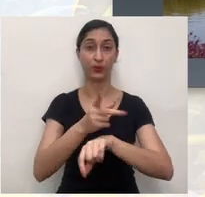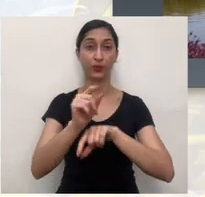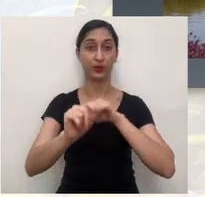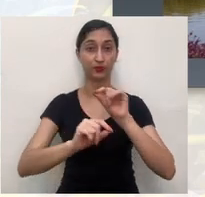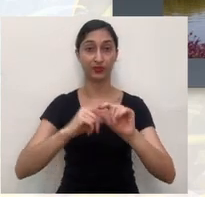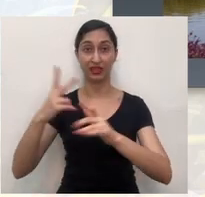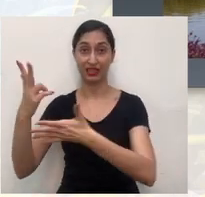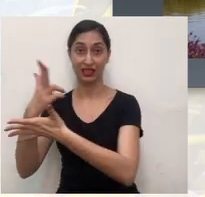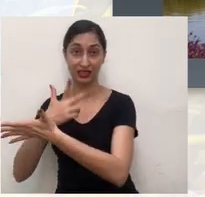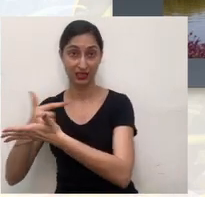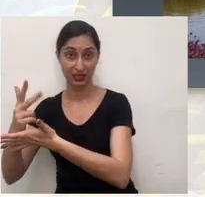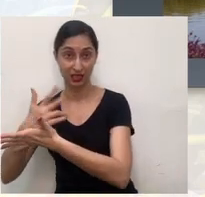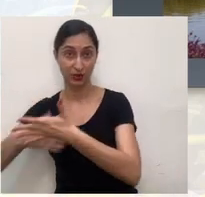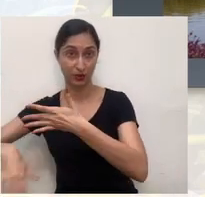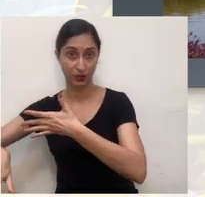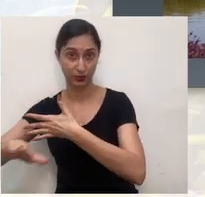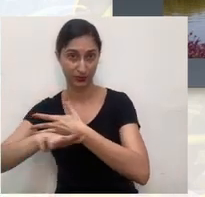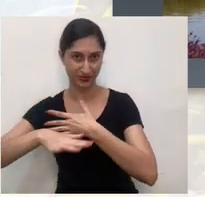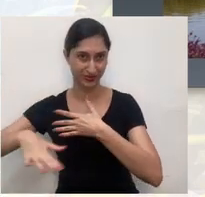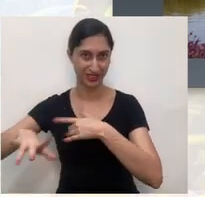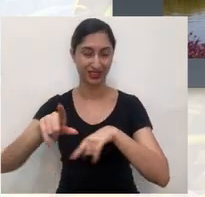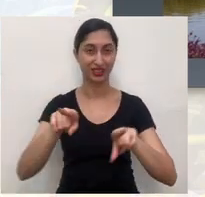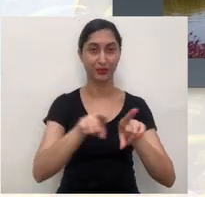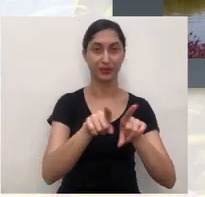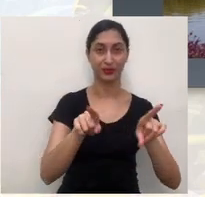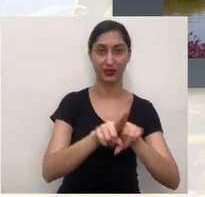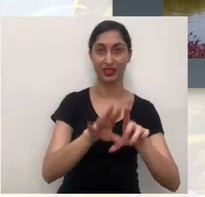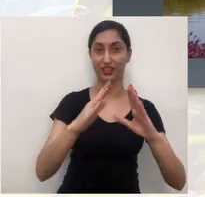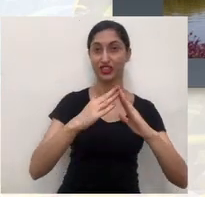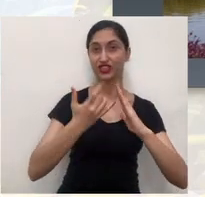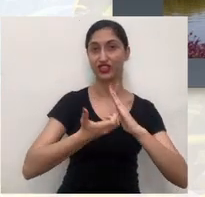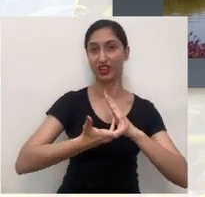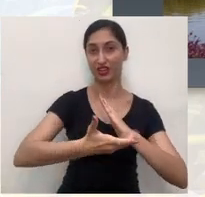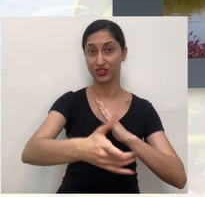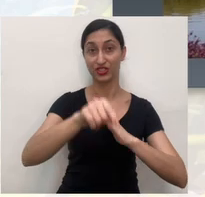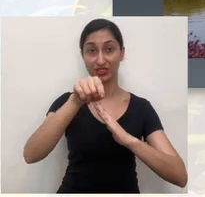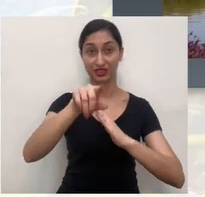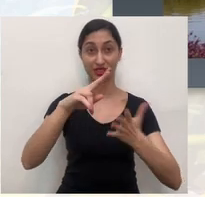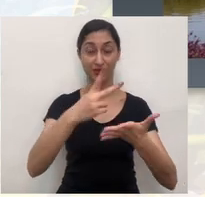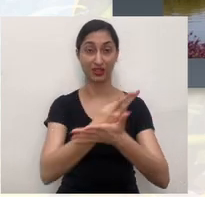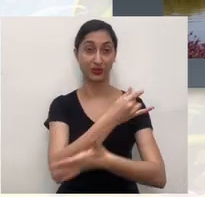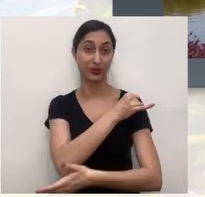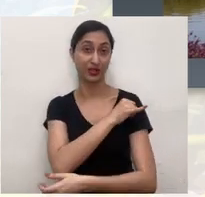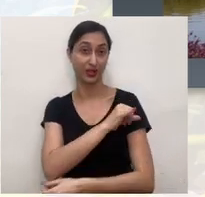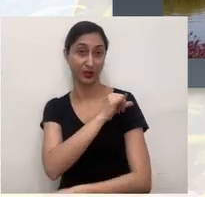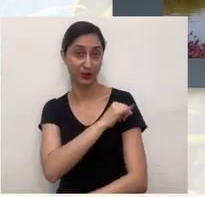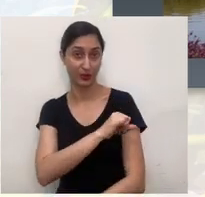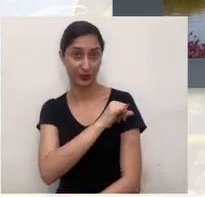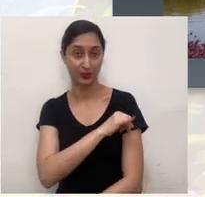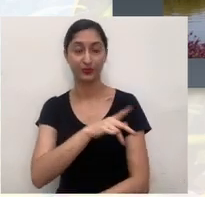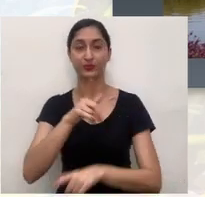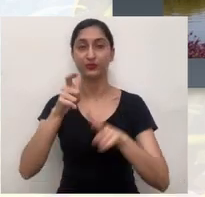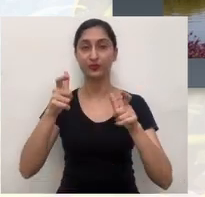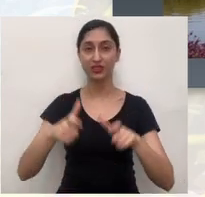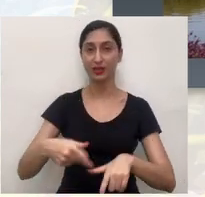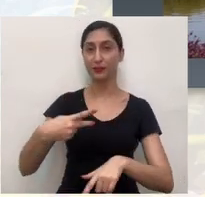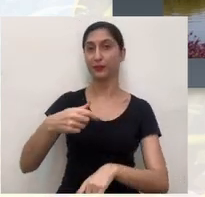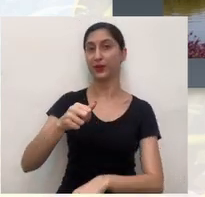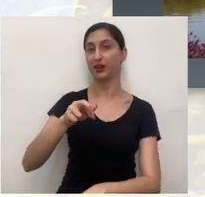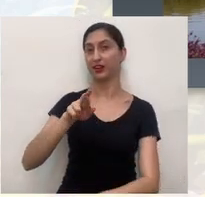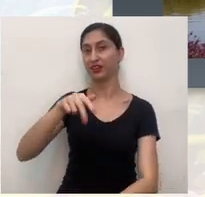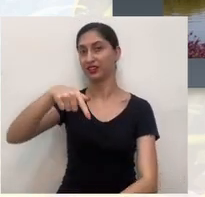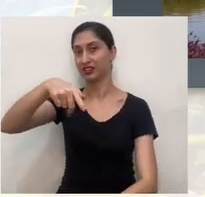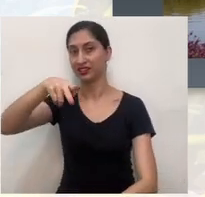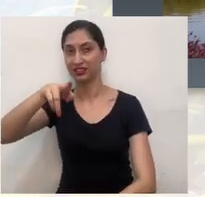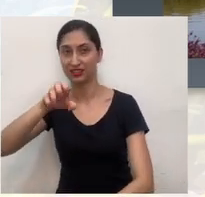o desenho do piso e o jardim. Isso é no Parque do Flamengo, no Rio de Janeiro. Tem perspectivas importantíssimas a